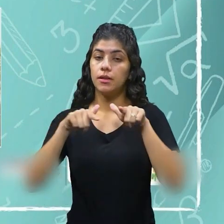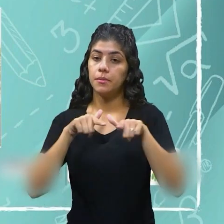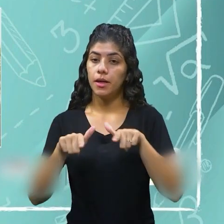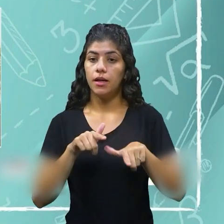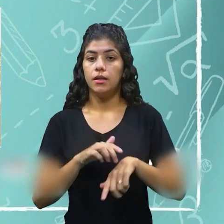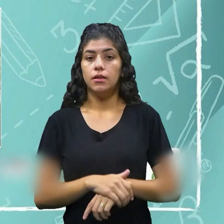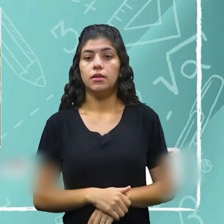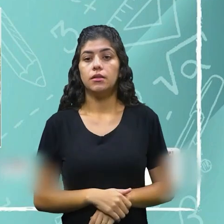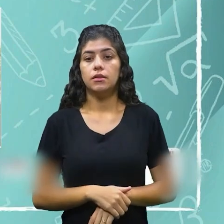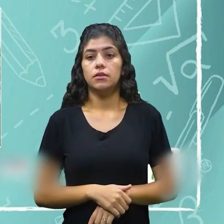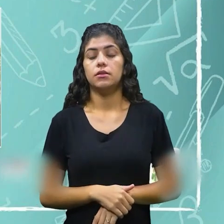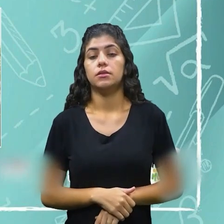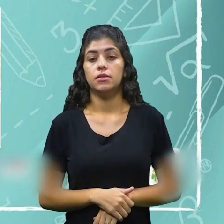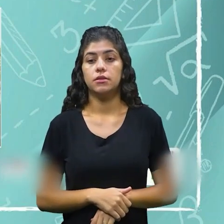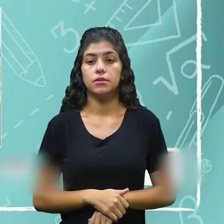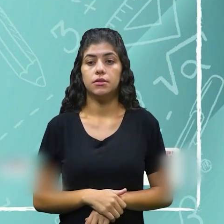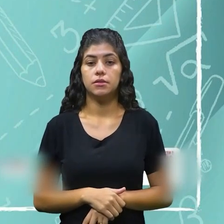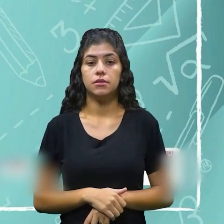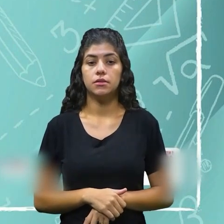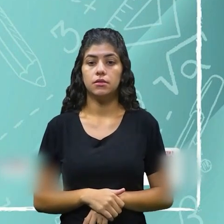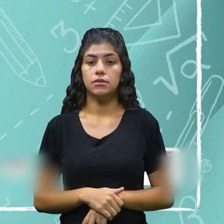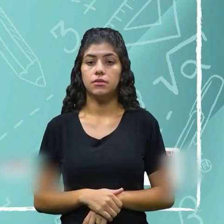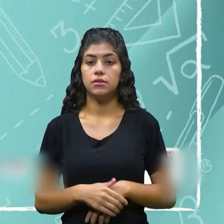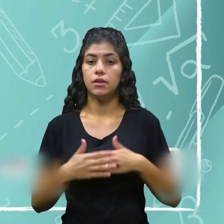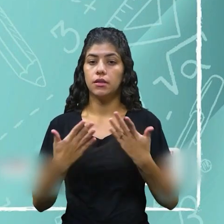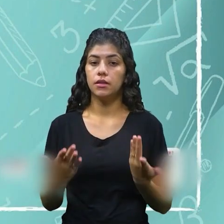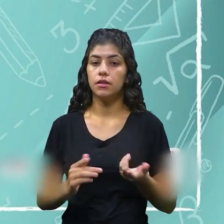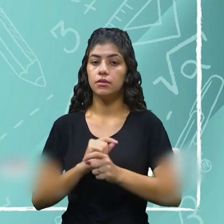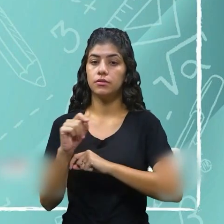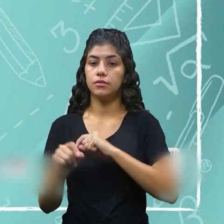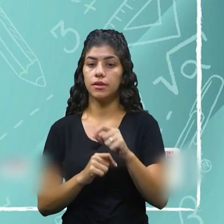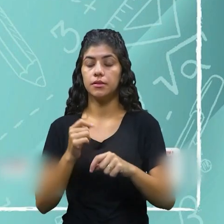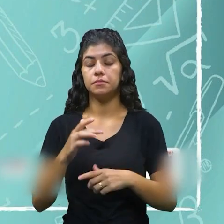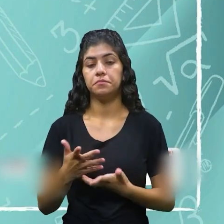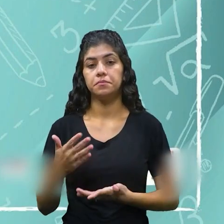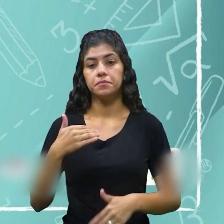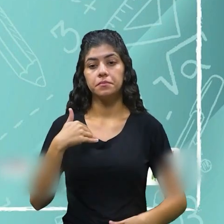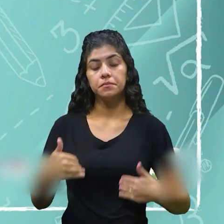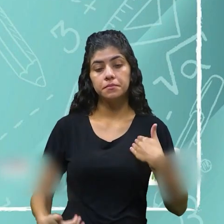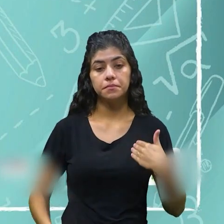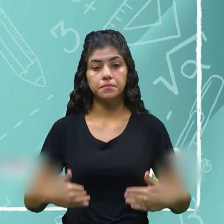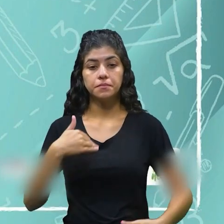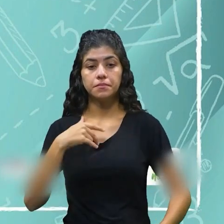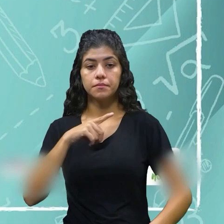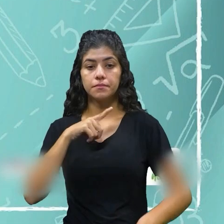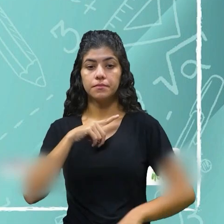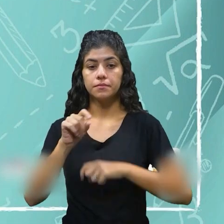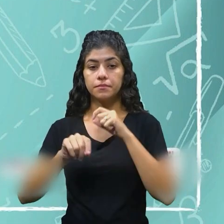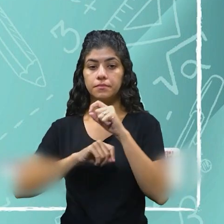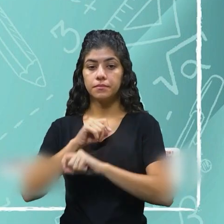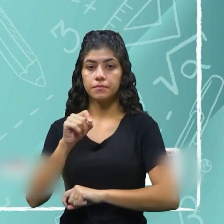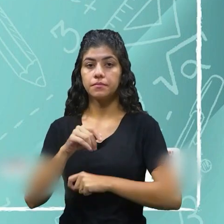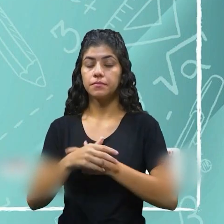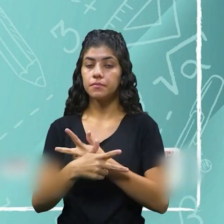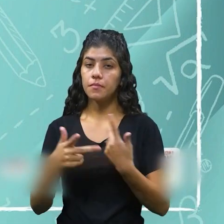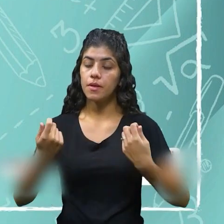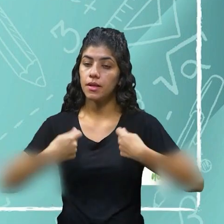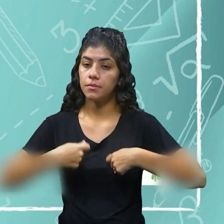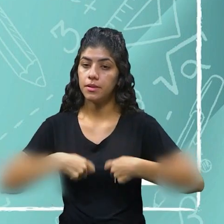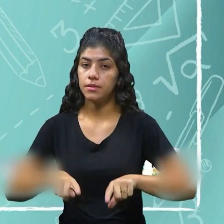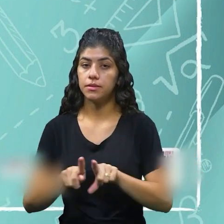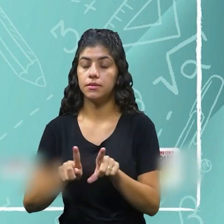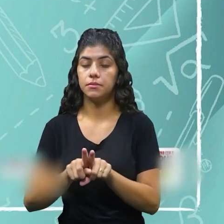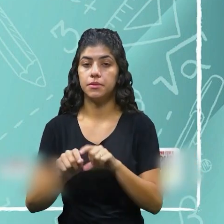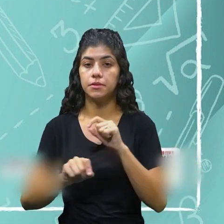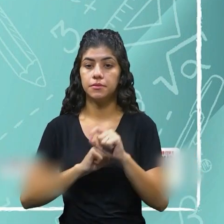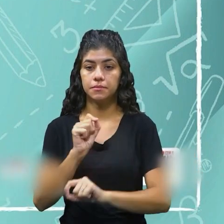estão desempenhando trabalho para a física. Então, quando um corpo se move ao longo de um deslocamento, ele precisa produzir